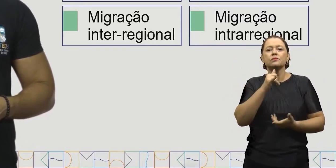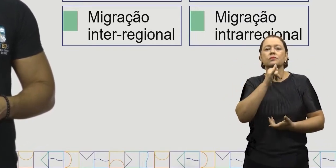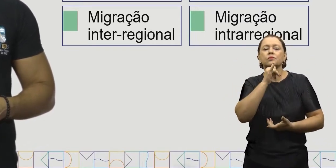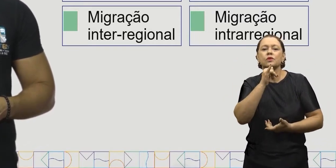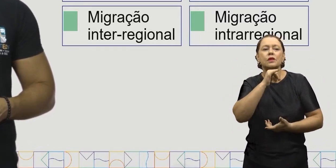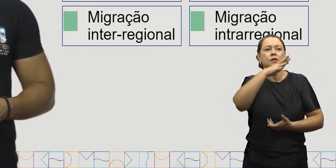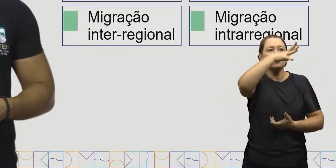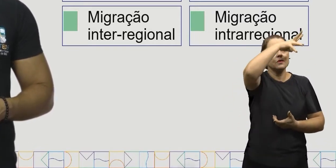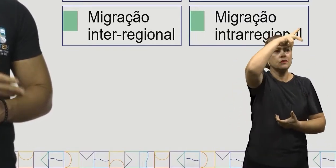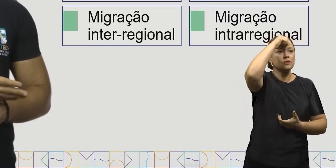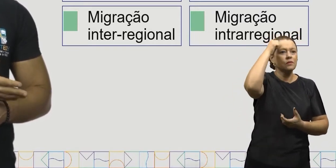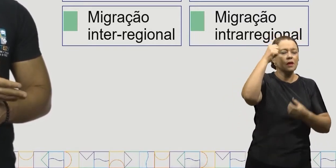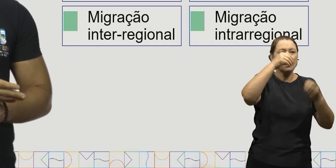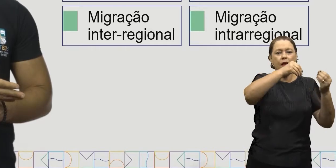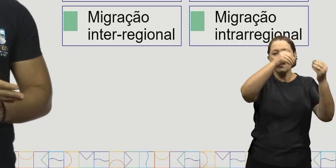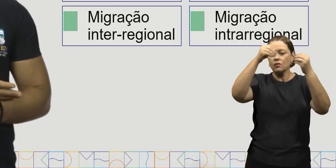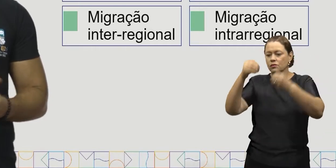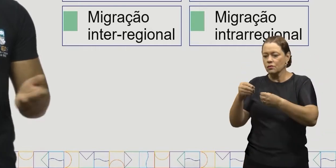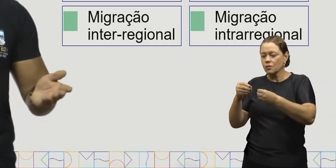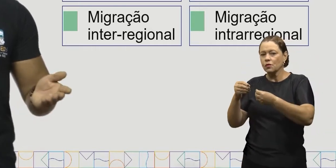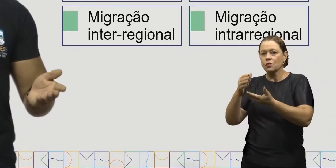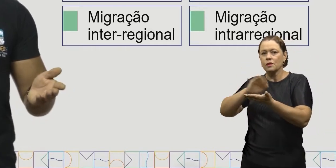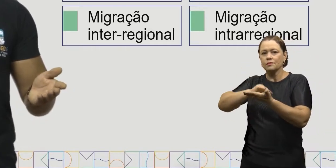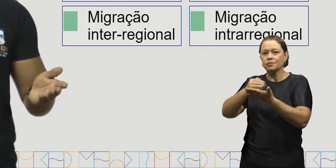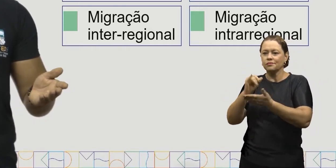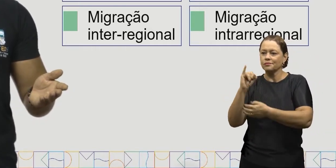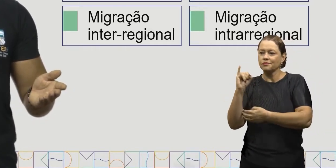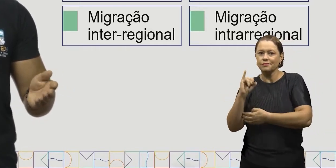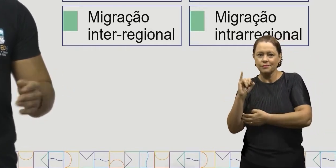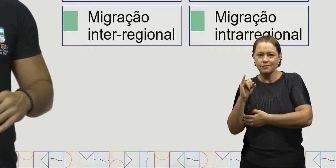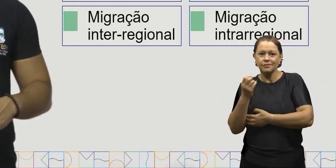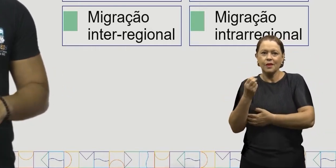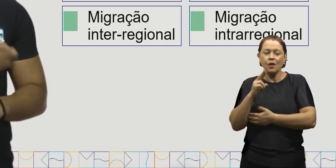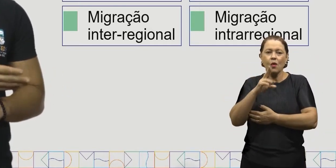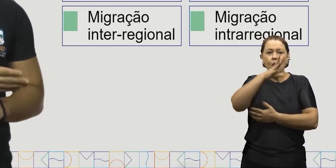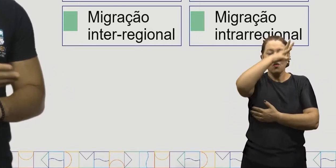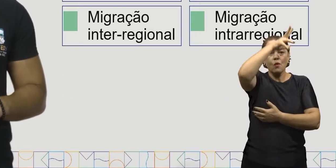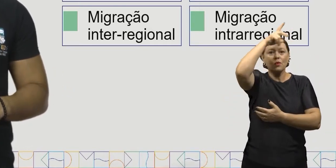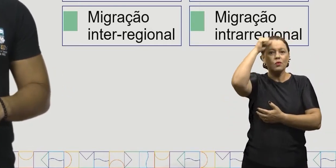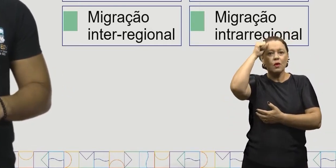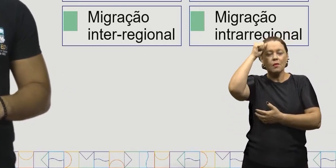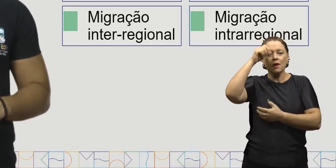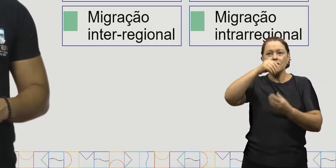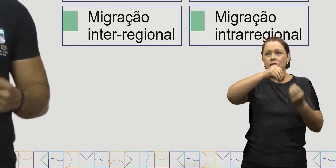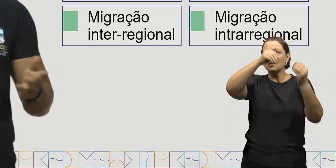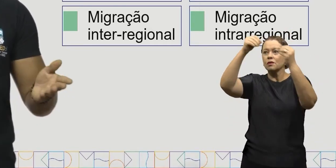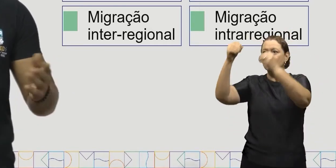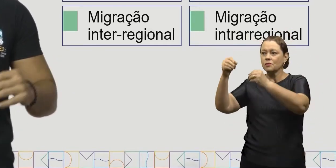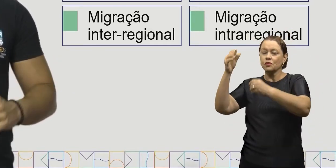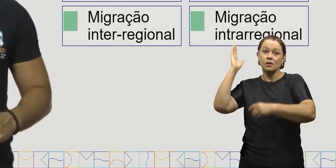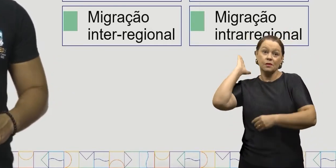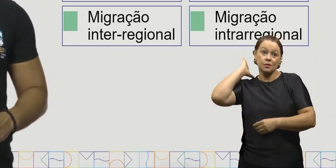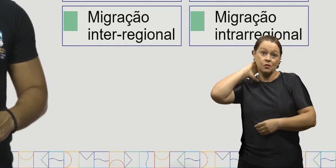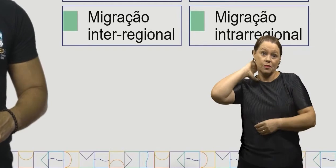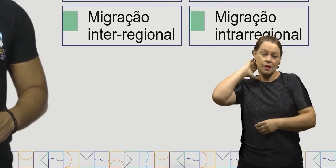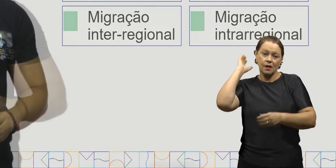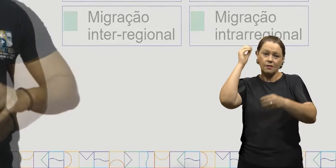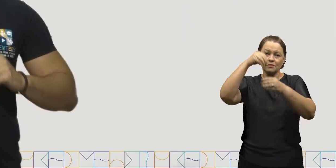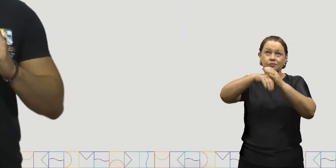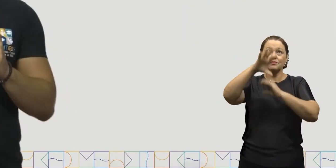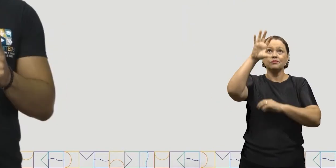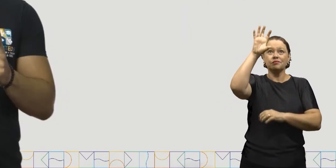Pode ser de Manaus para Itacoatiara, que são municípios do Amazonas, ou do Amazonas para o Pará, que são estados da região